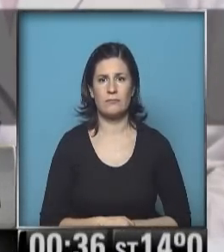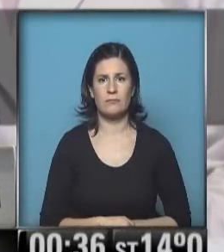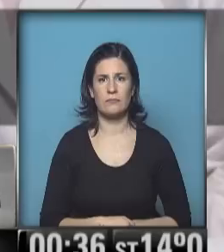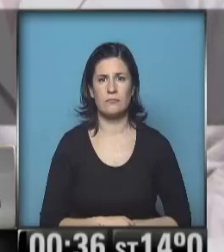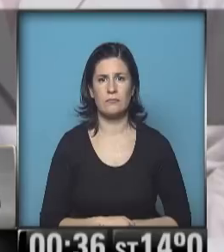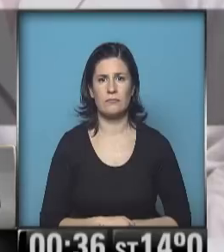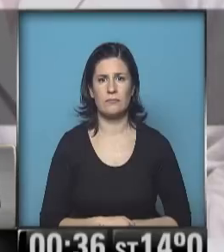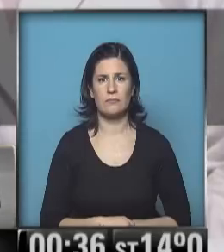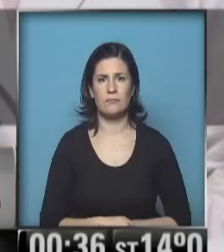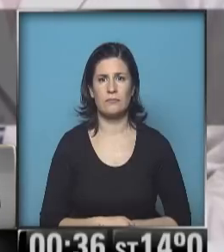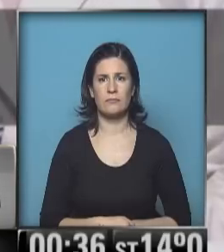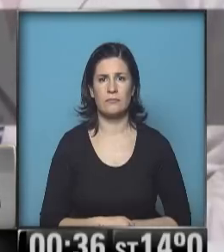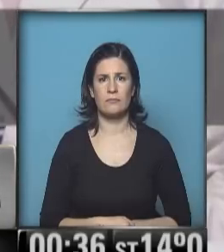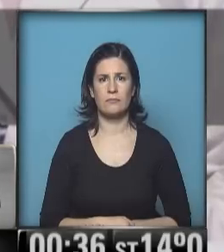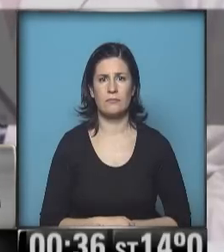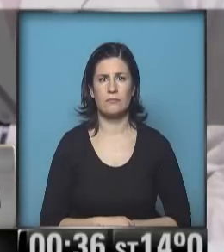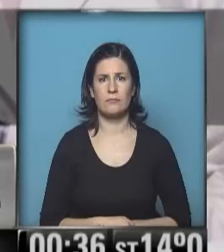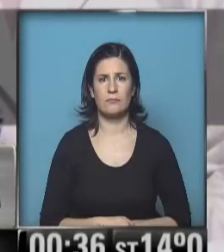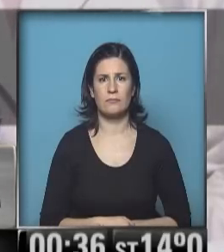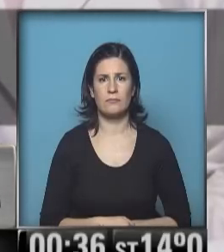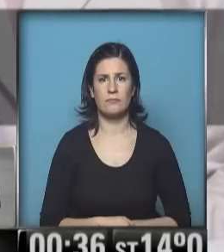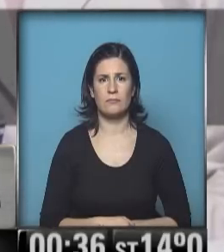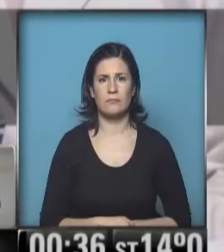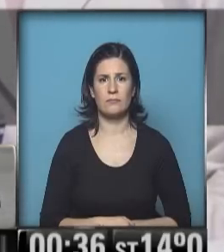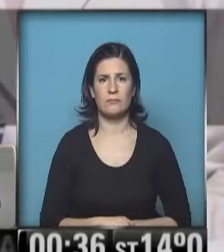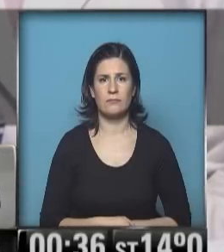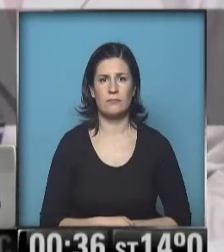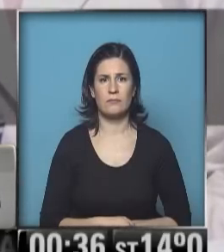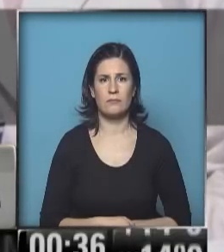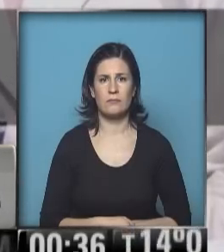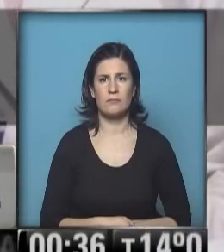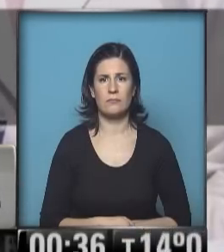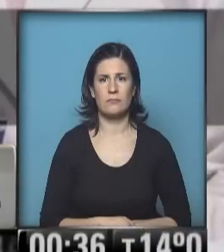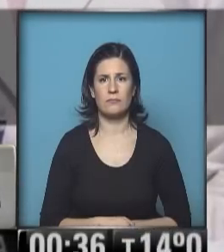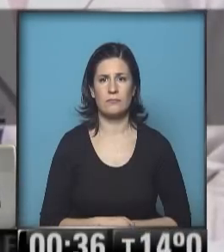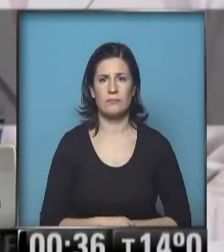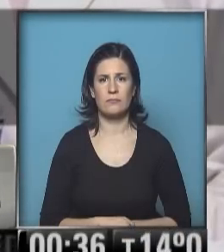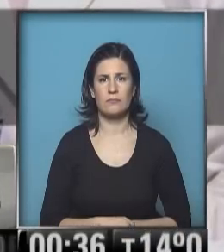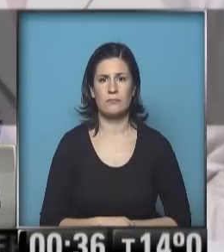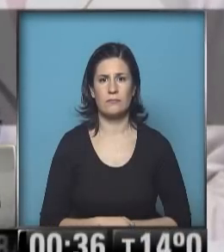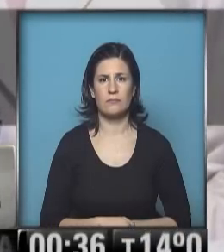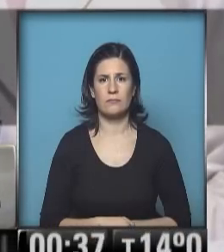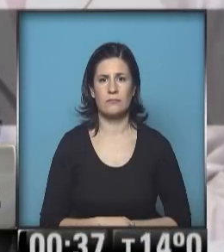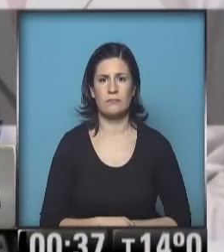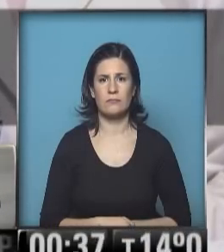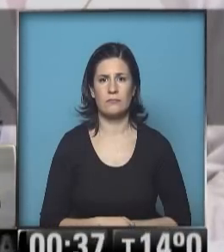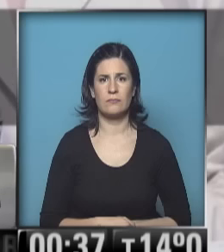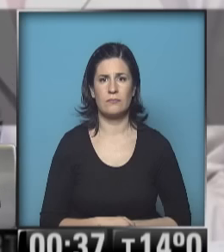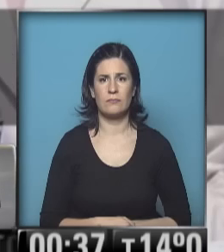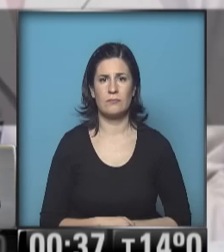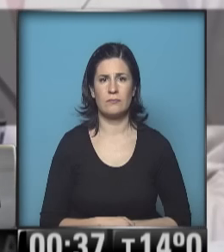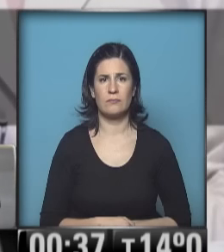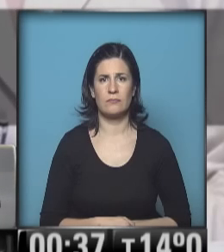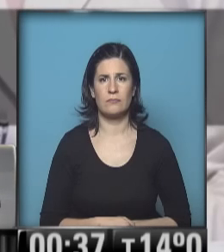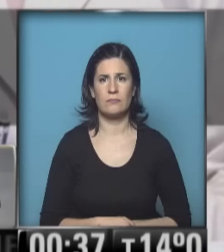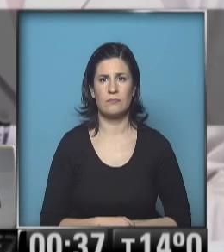bilhões. Passe livre estudantil, 14 bilhões. Mais dinheiro para os municípios, 9 bilhões. E várias